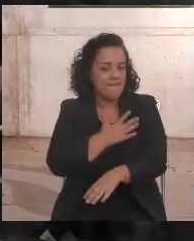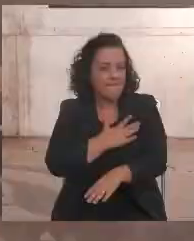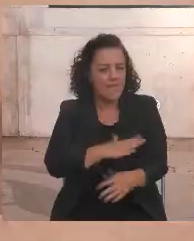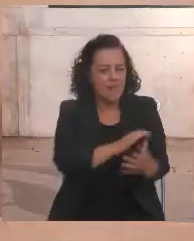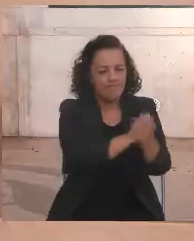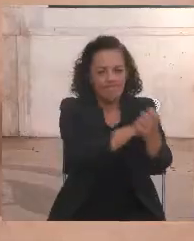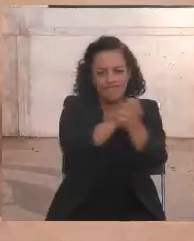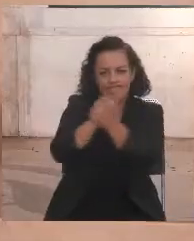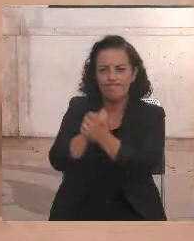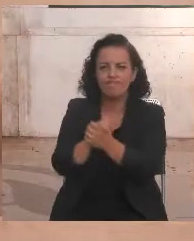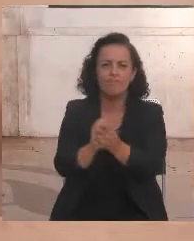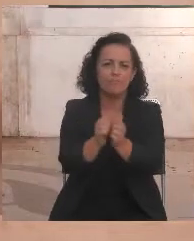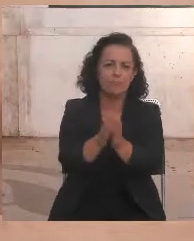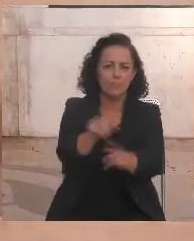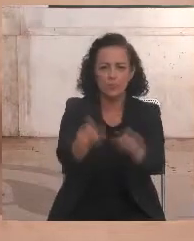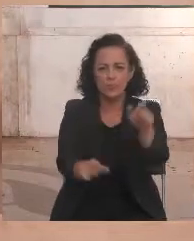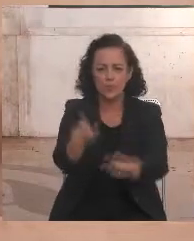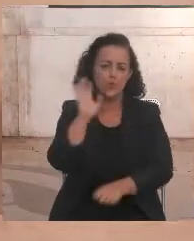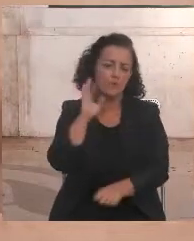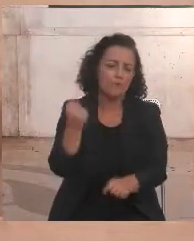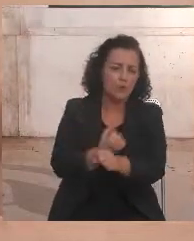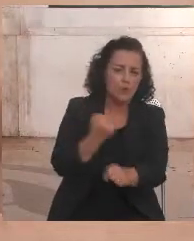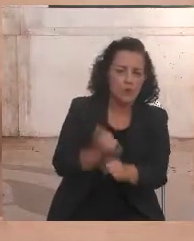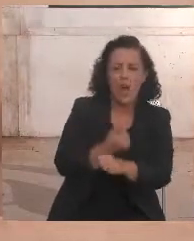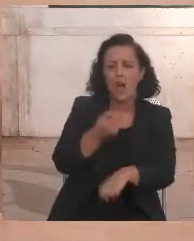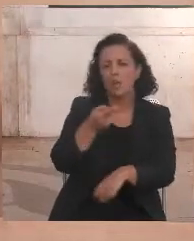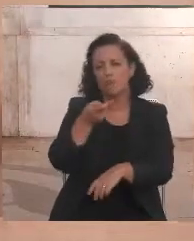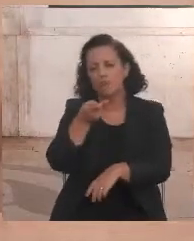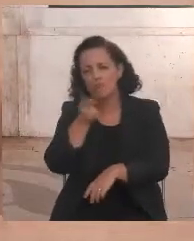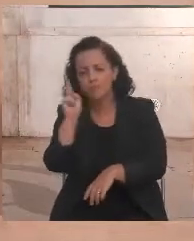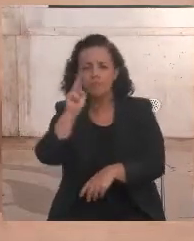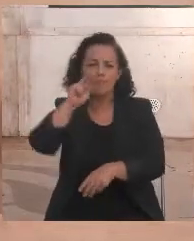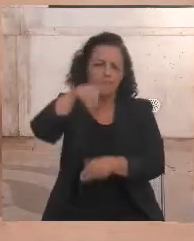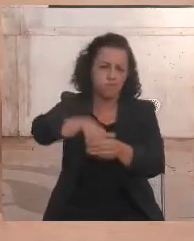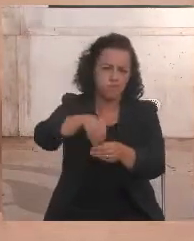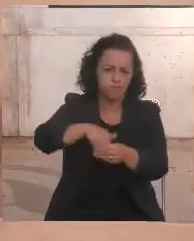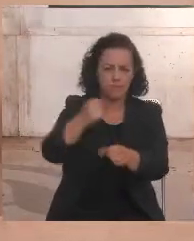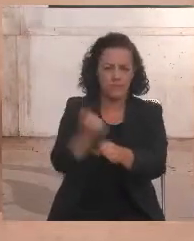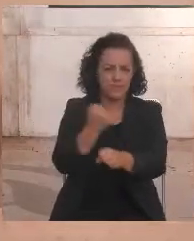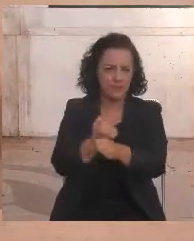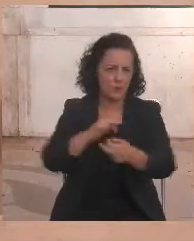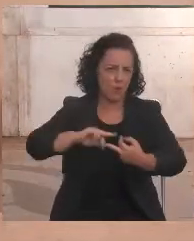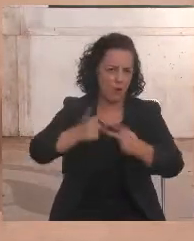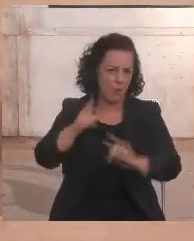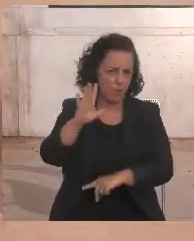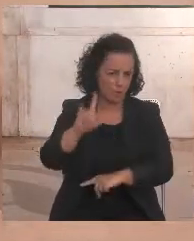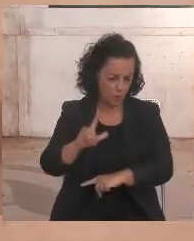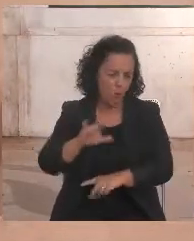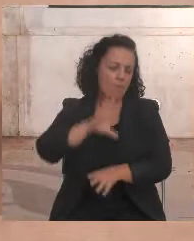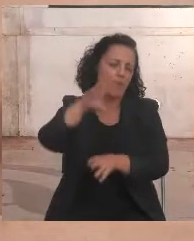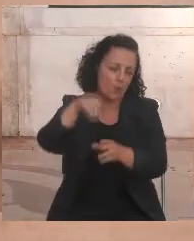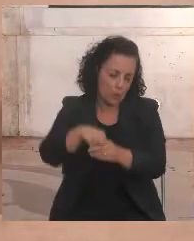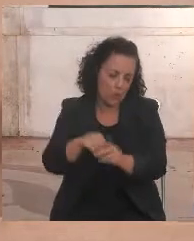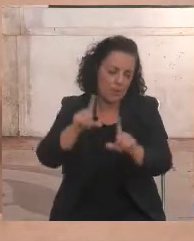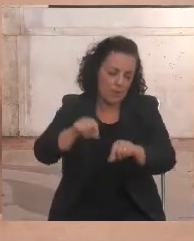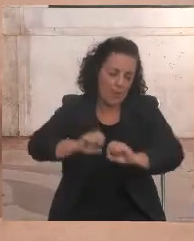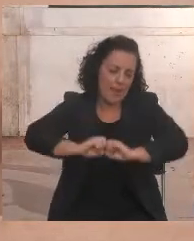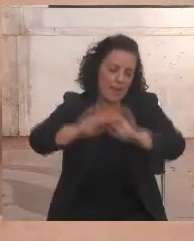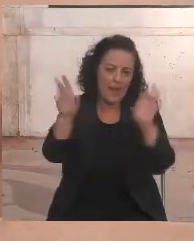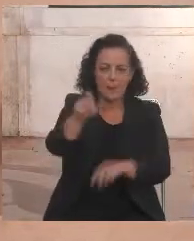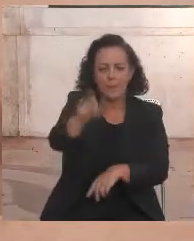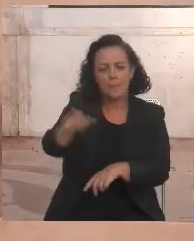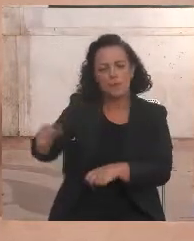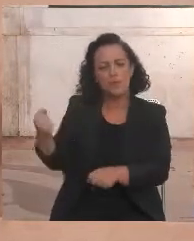aos funcionários, dirigentes e, em geral, aos serviços da Câmara Municipal de Lisboa, englobando naturalmente os trabalhadores que